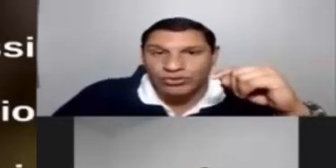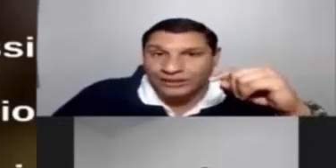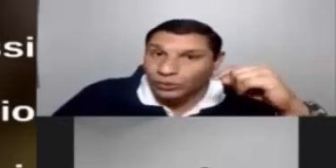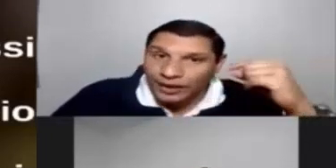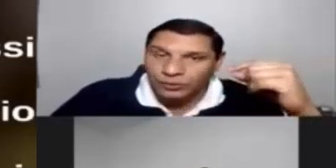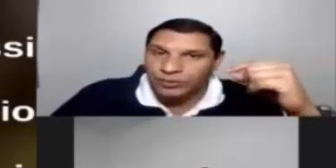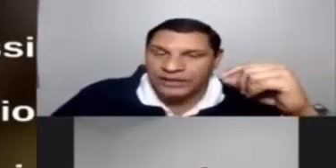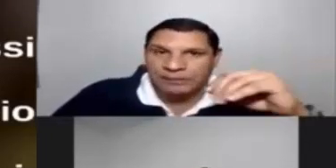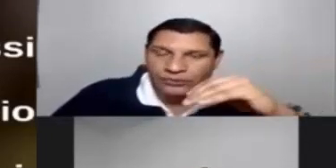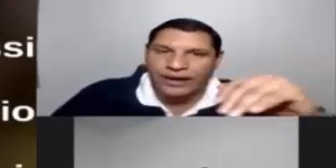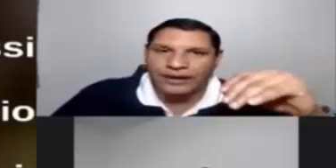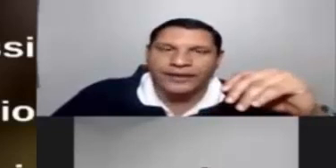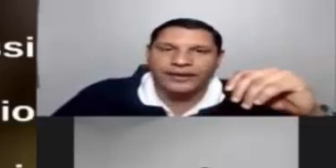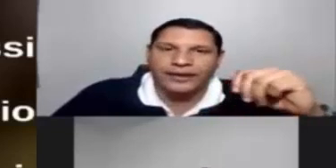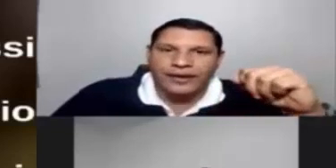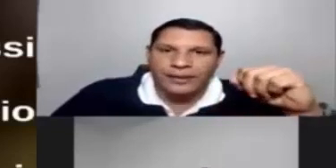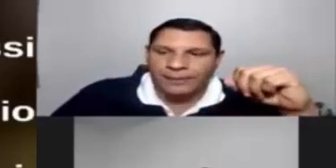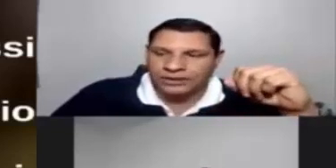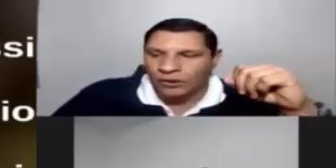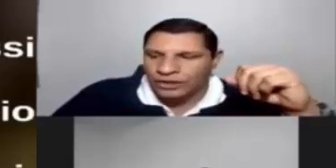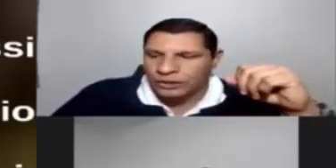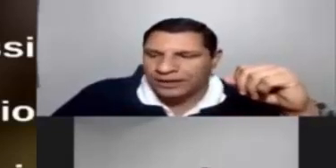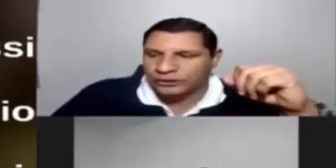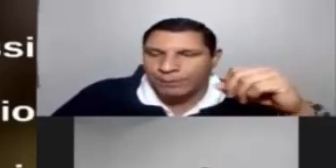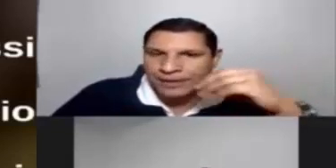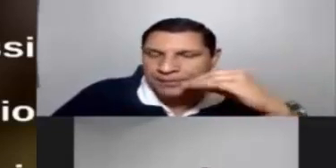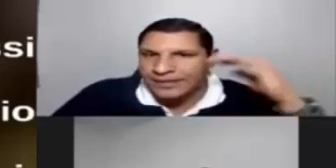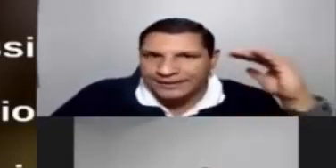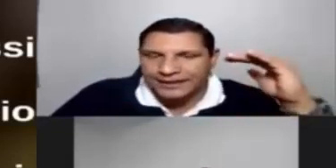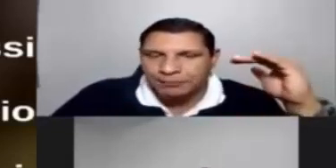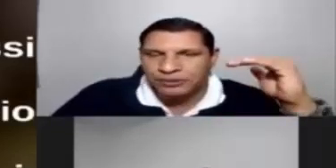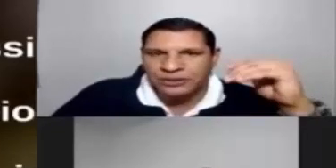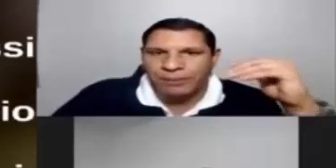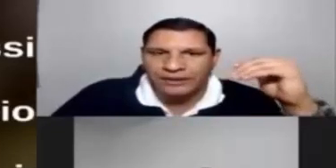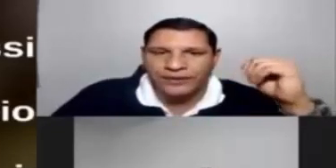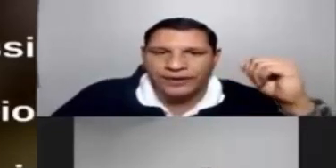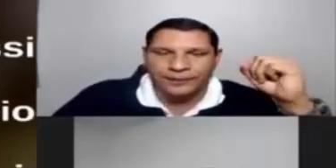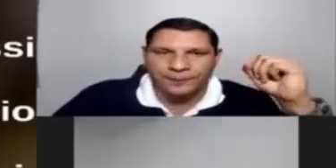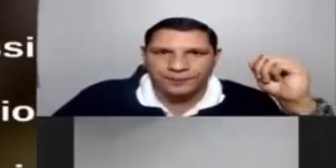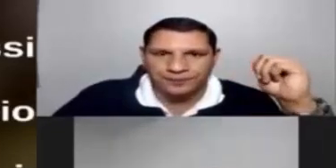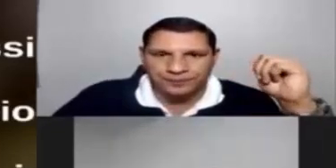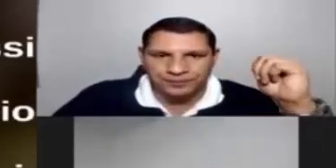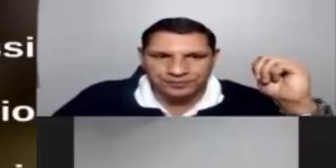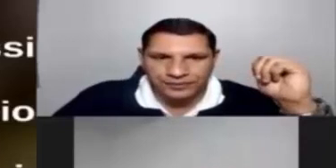aqui conjecturando, porque a Bíblia não fala, né? Mas talvez pela sua preeminência ali, por ser o pai da fé.